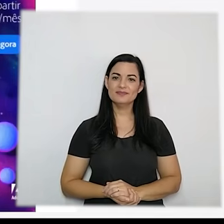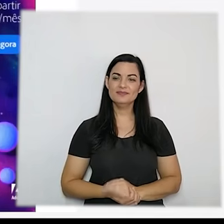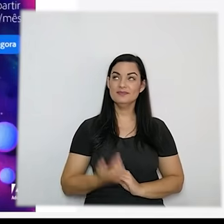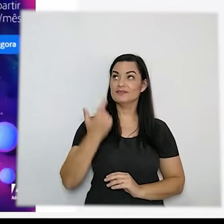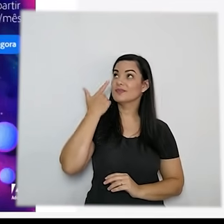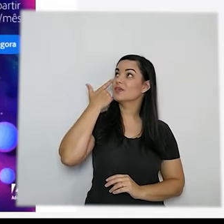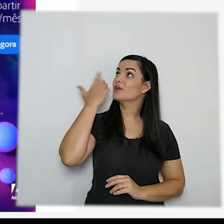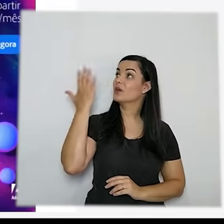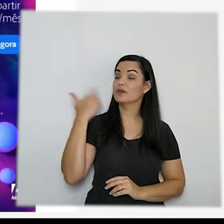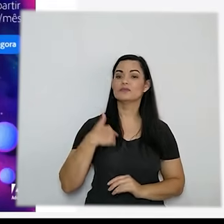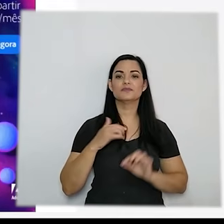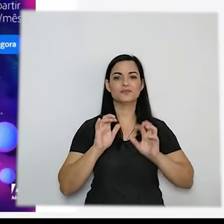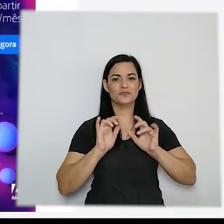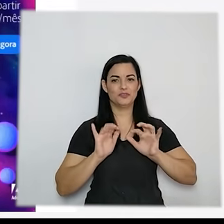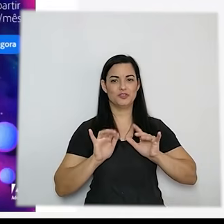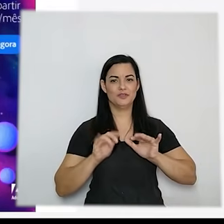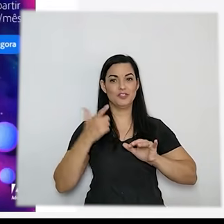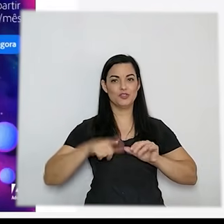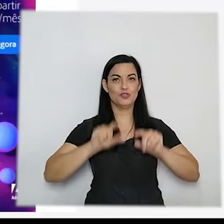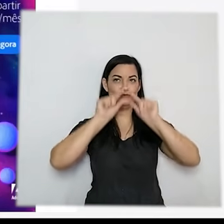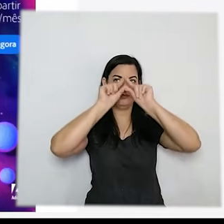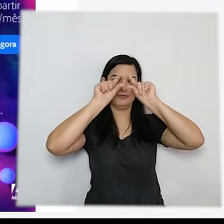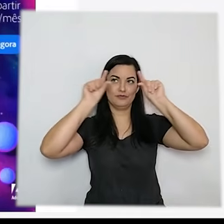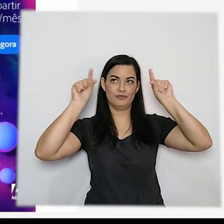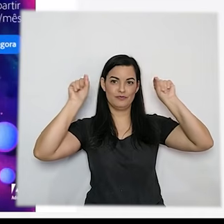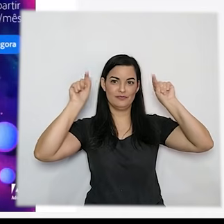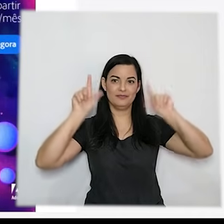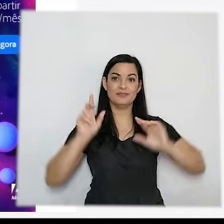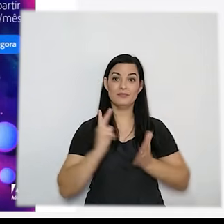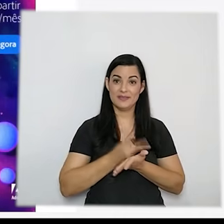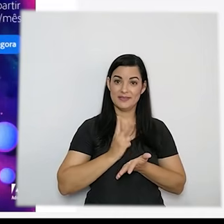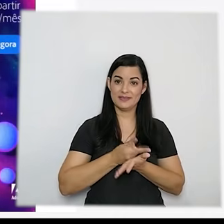Então, olha só, a Pro vai escrever no mesmo lugar.